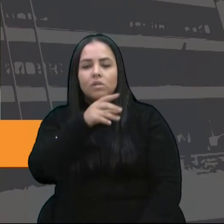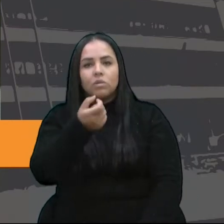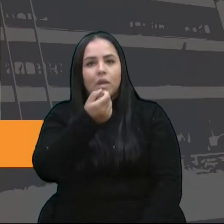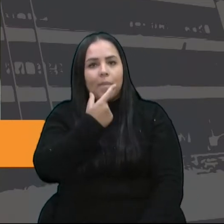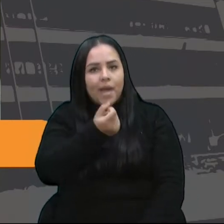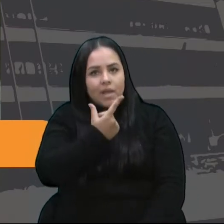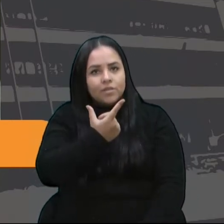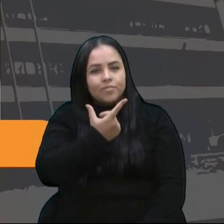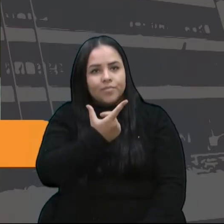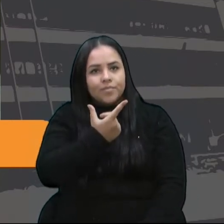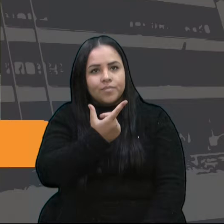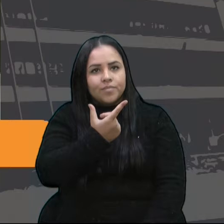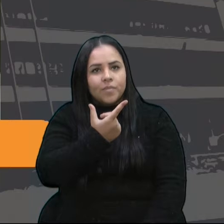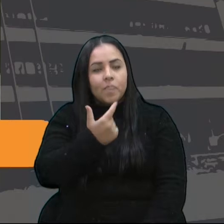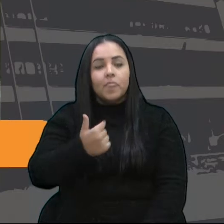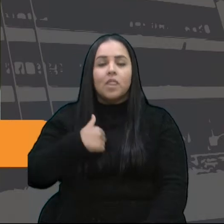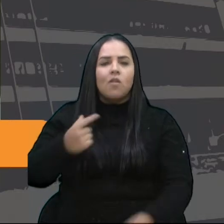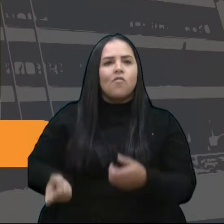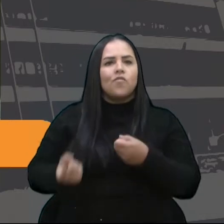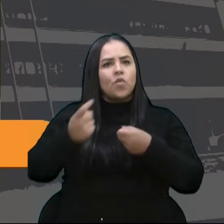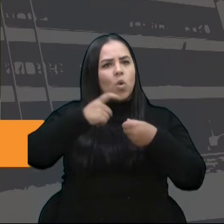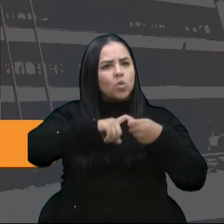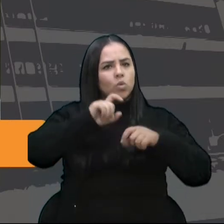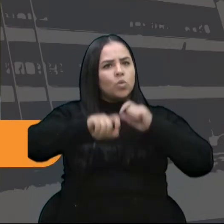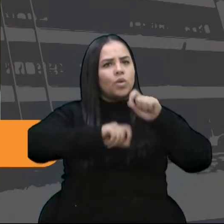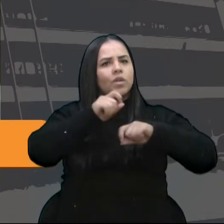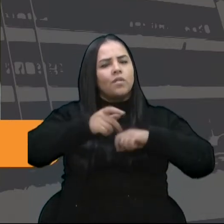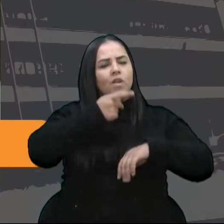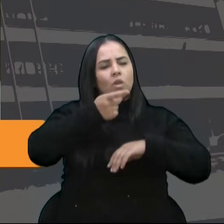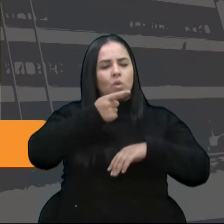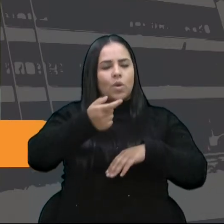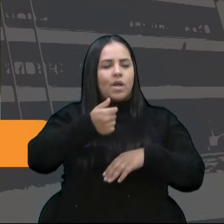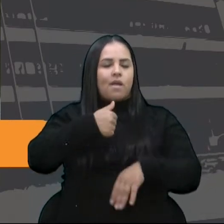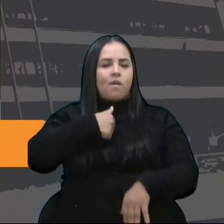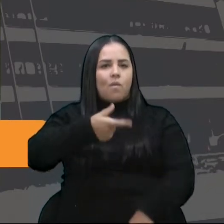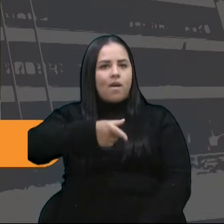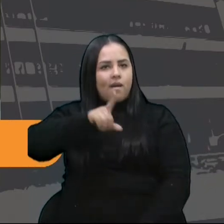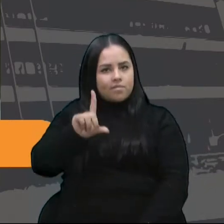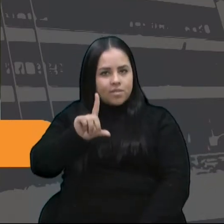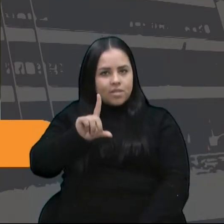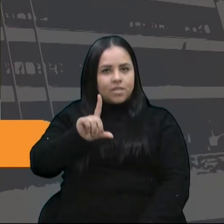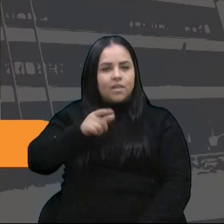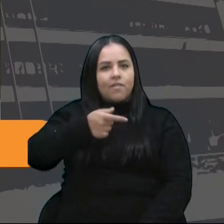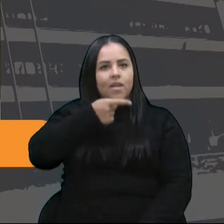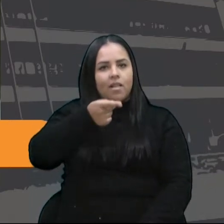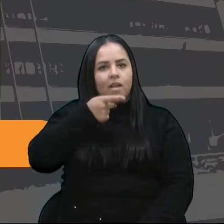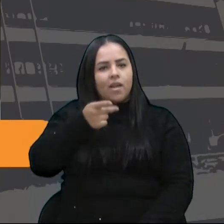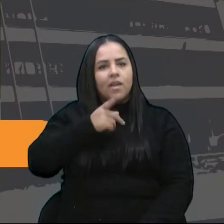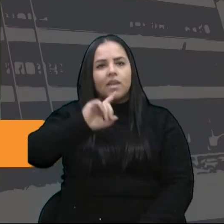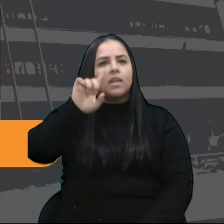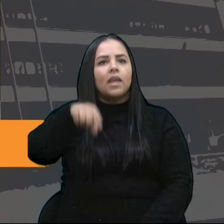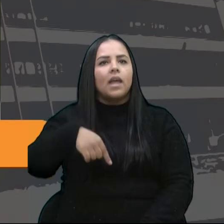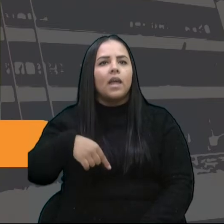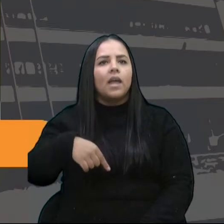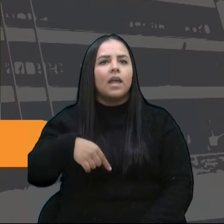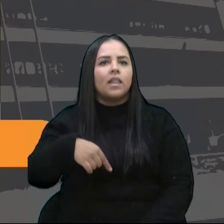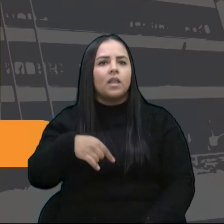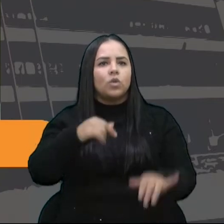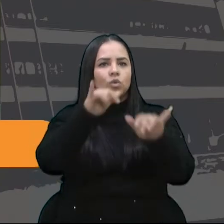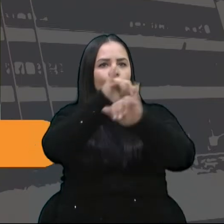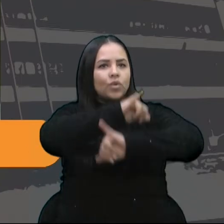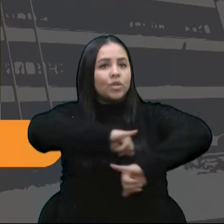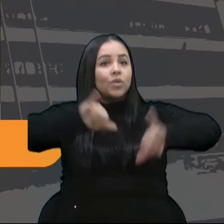E aí eu volto para o comentário anterior que eu fazia sobre a divulgação